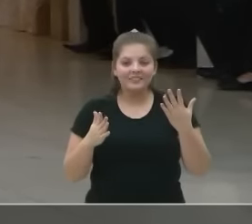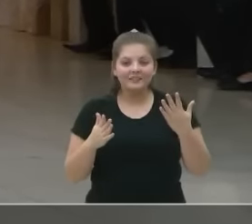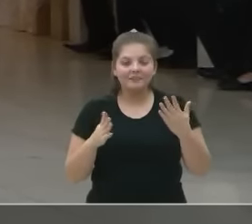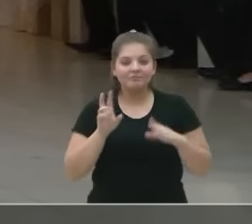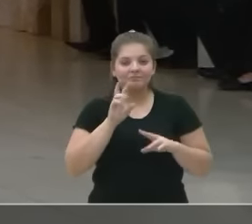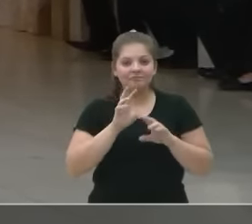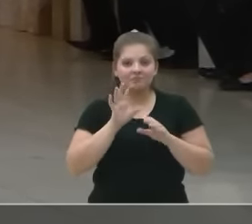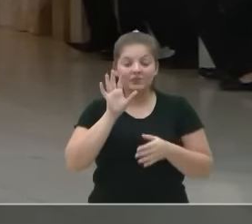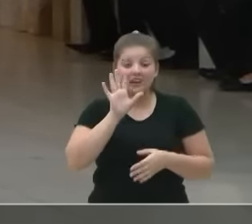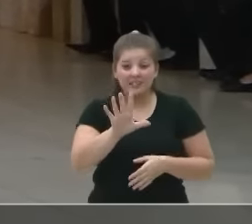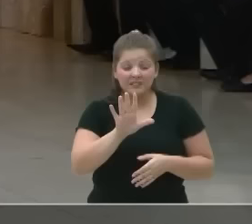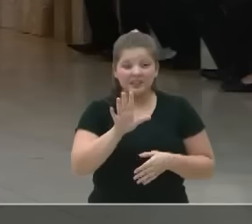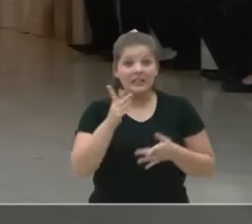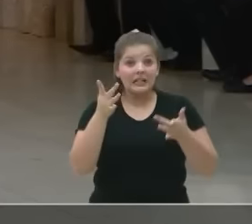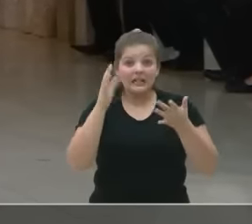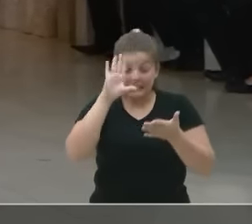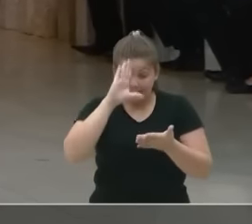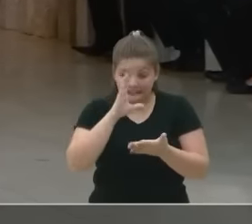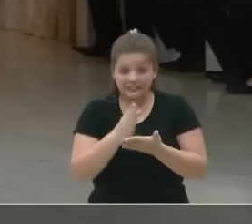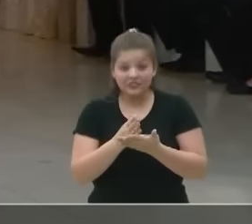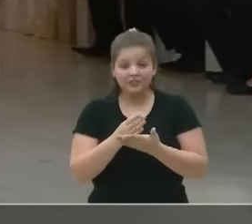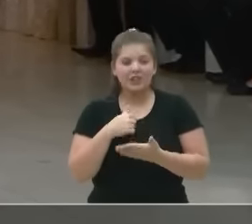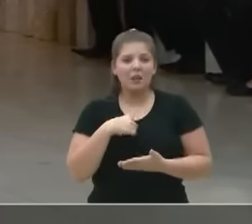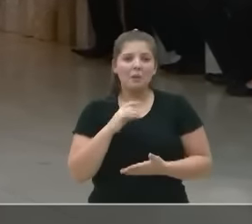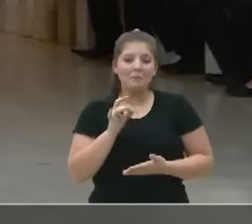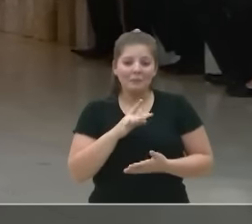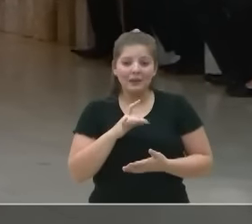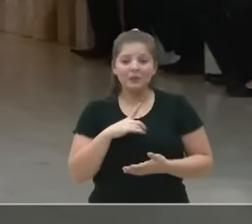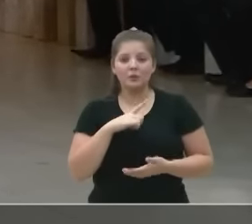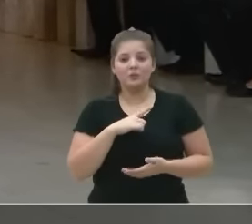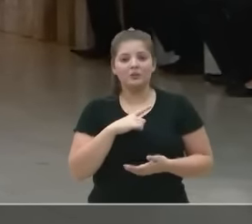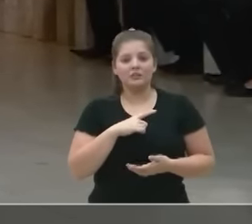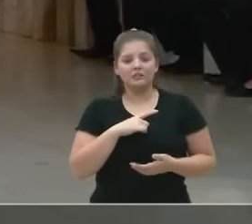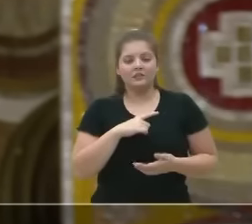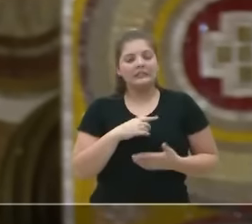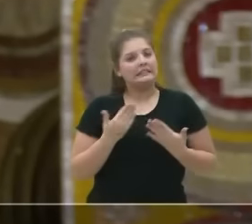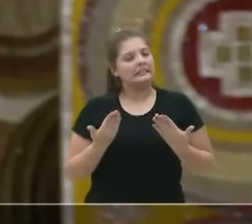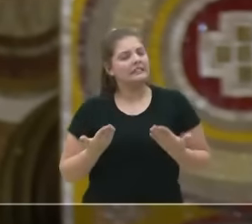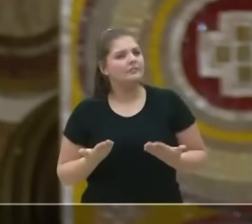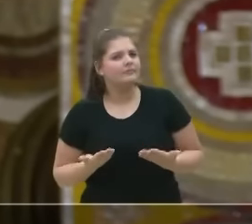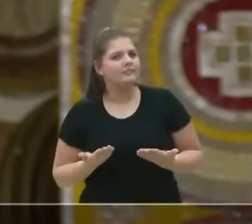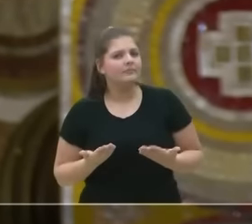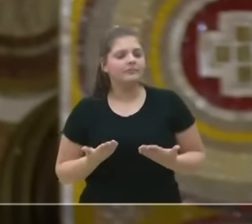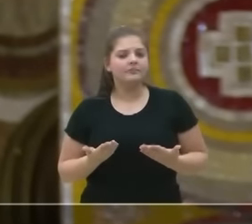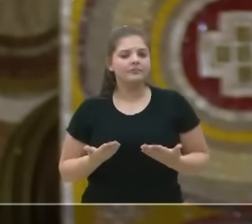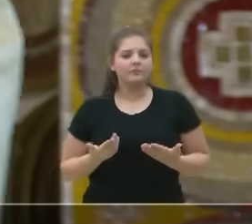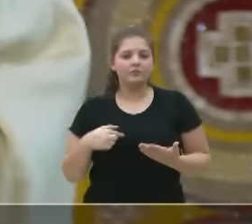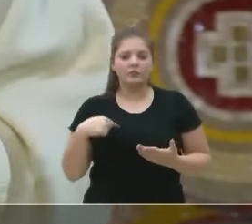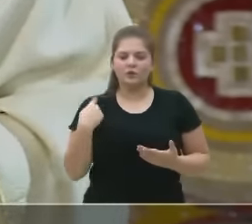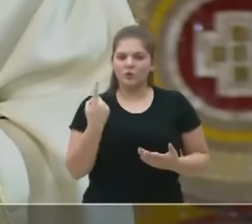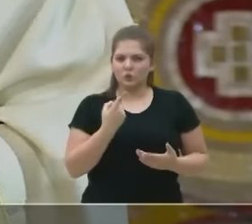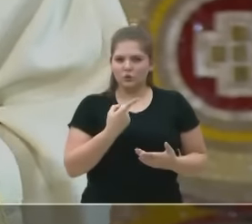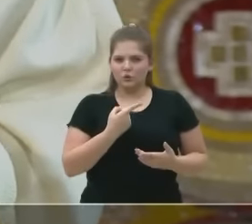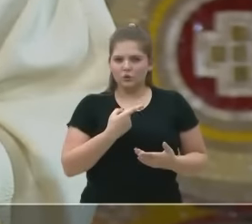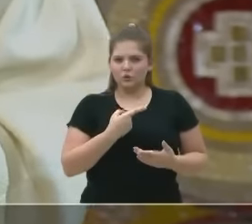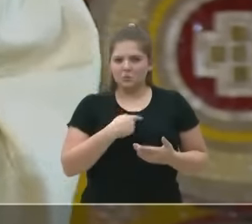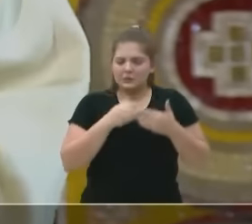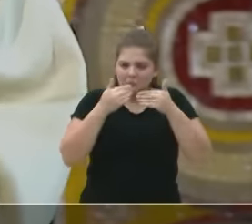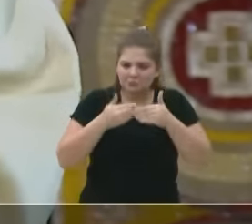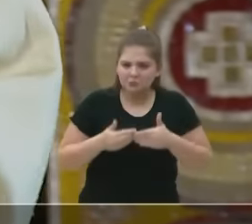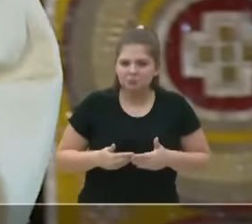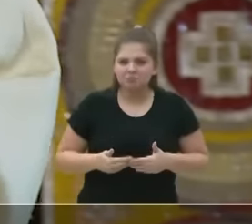e acredite, meus irmãos, e aqui eu tenho um pouco de medo. Será que nós estamos